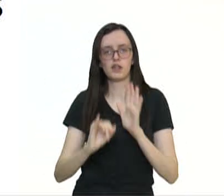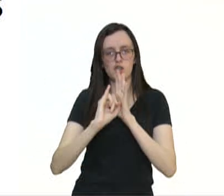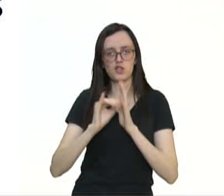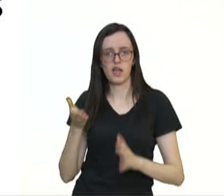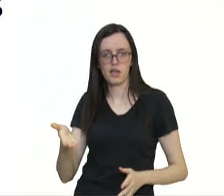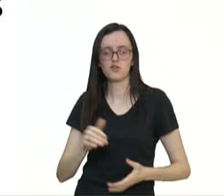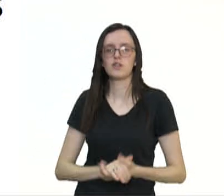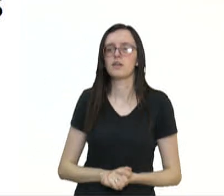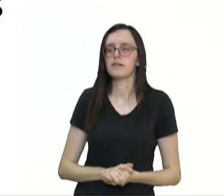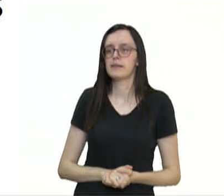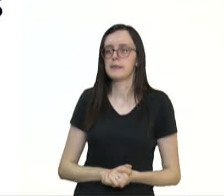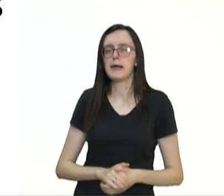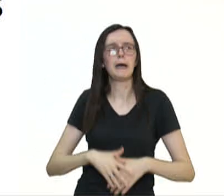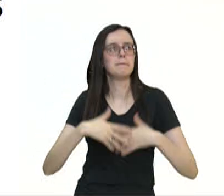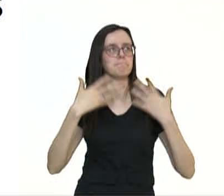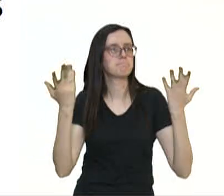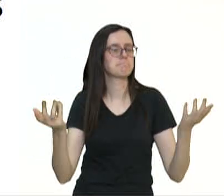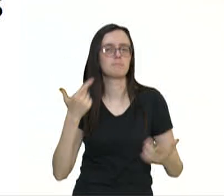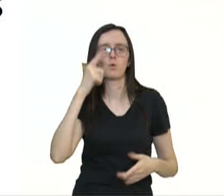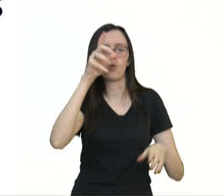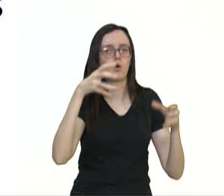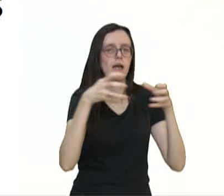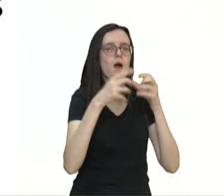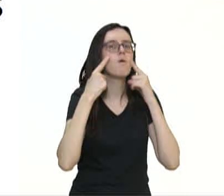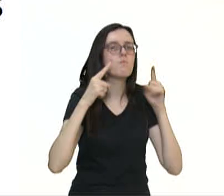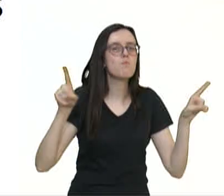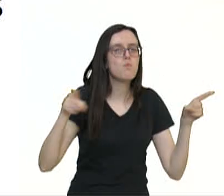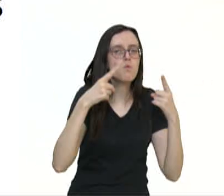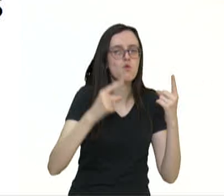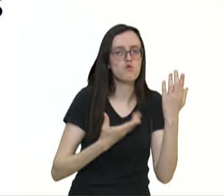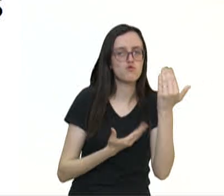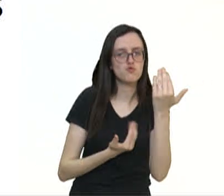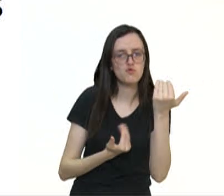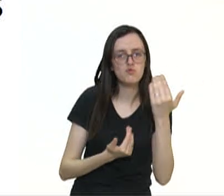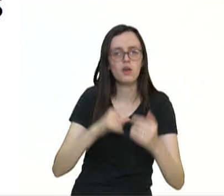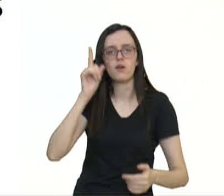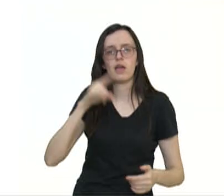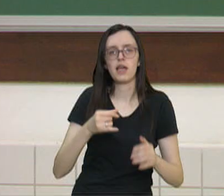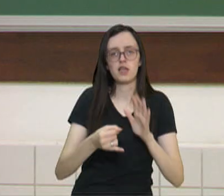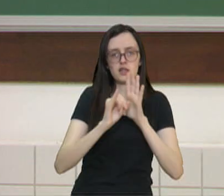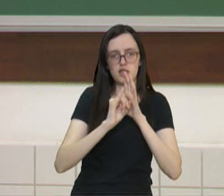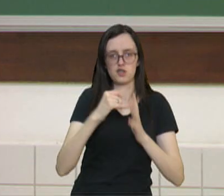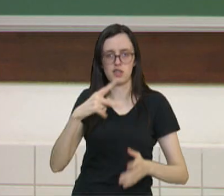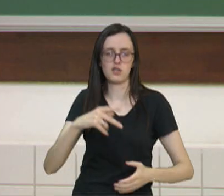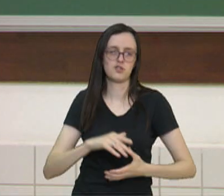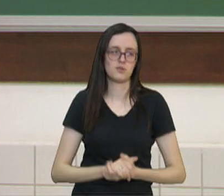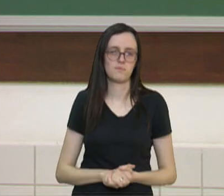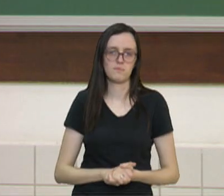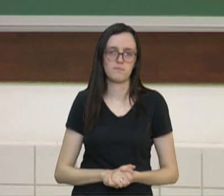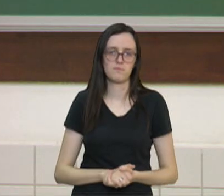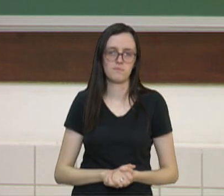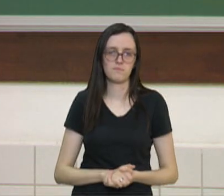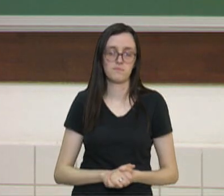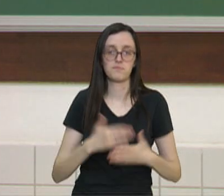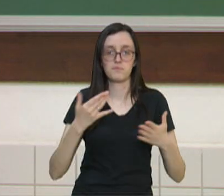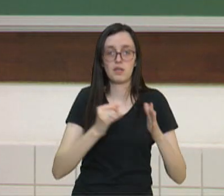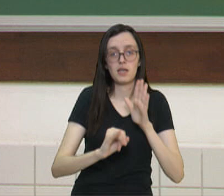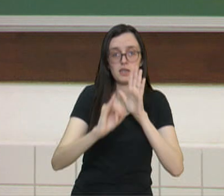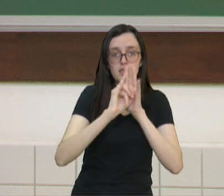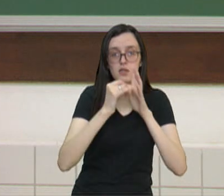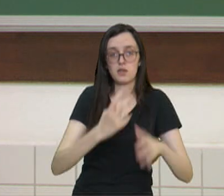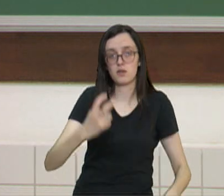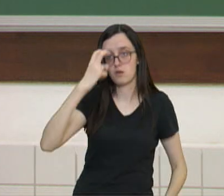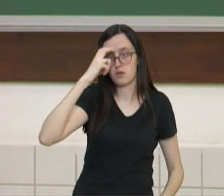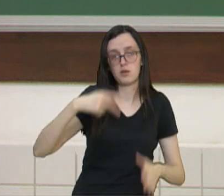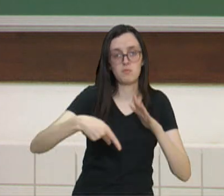identidade, tal grupo musical juvenil tem tal identidade. Então, a identidade cultural de